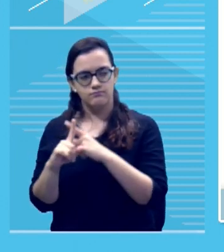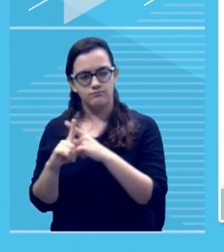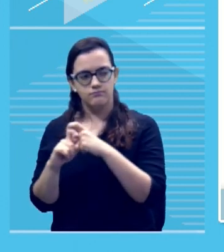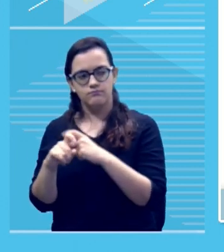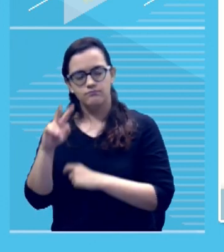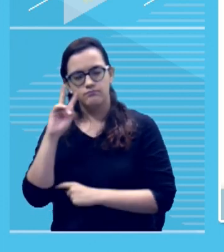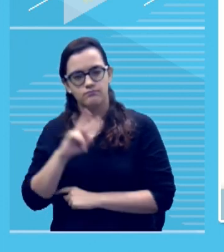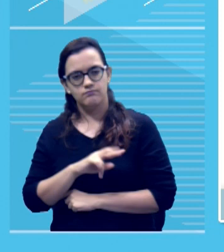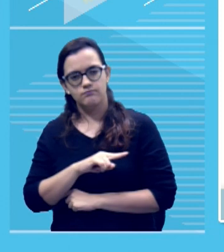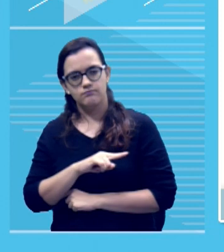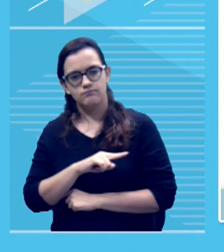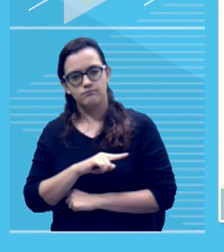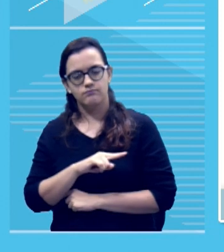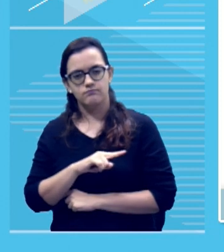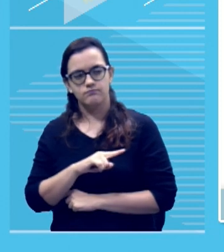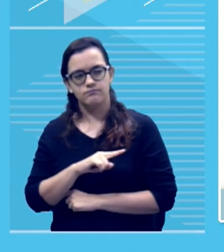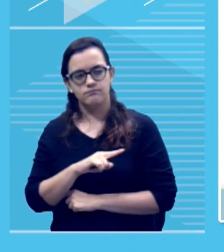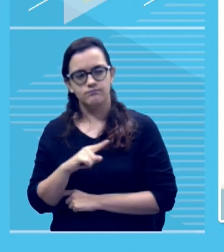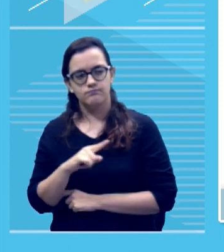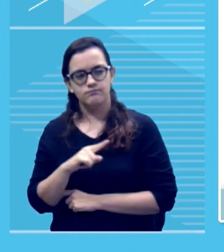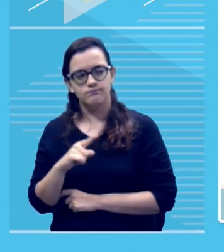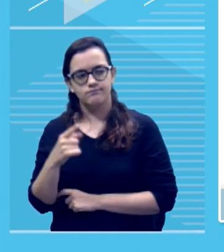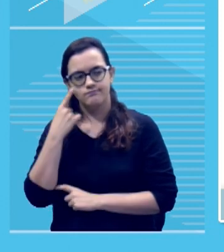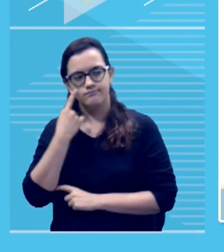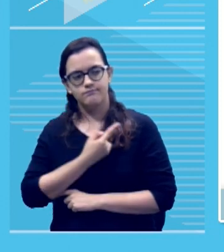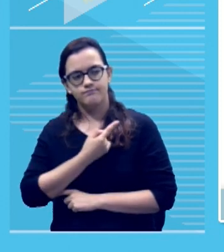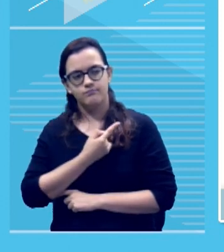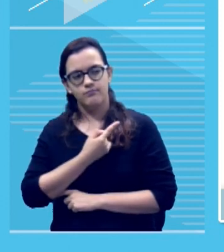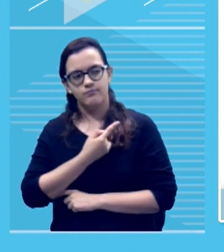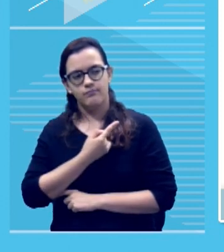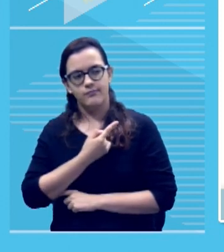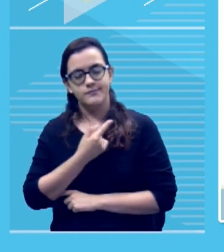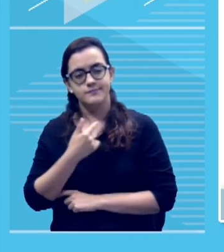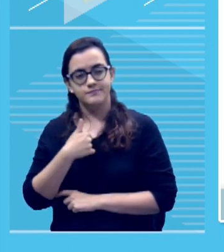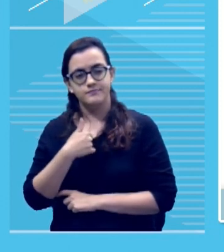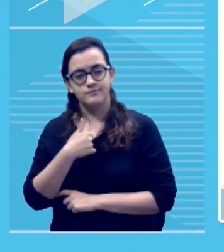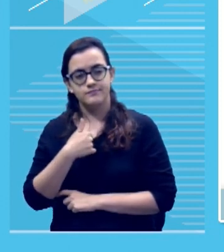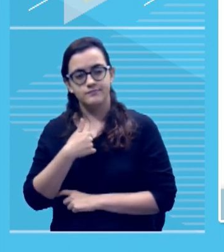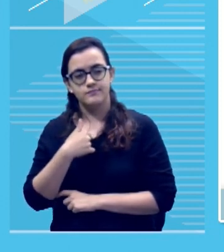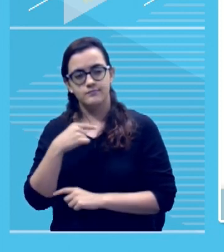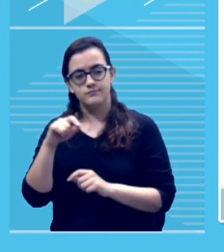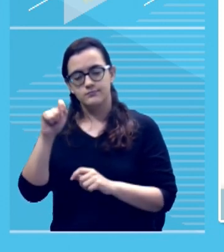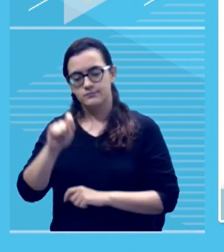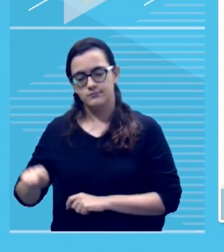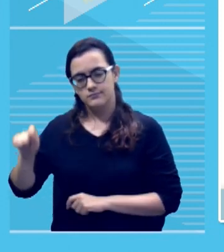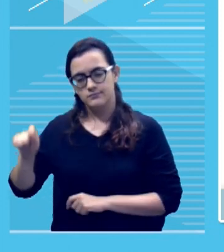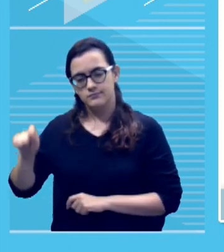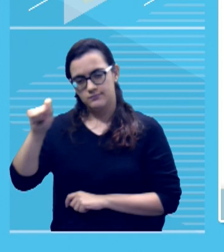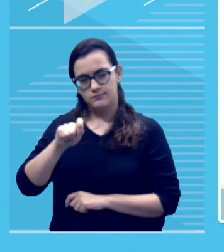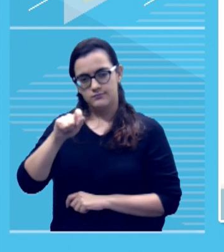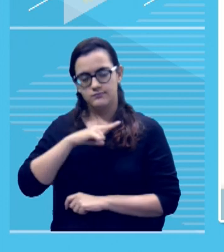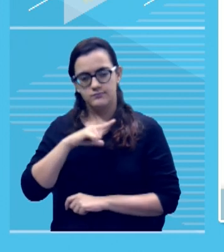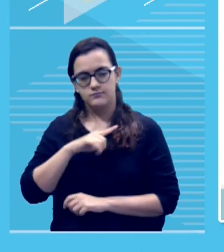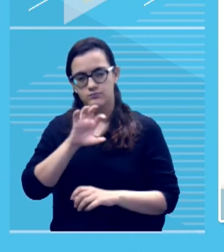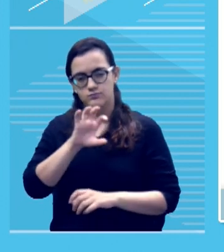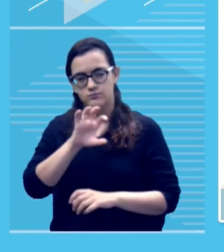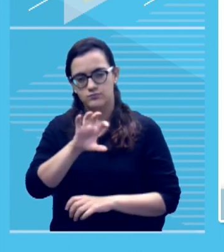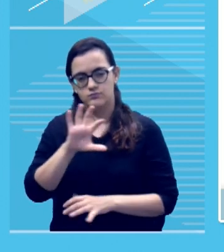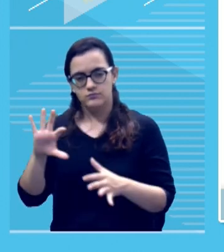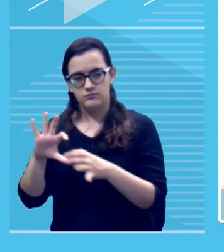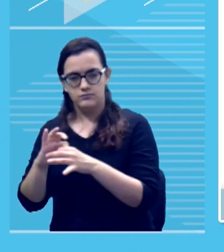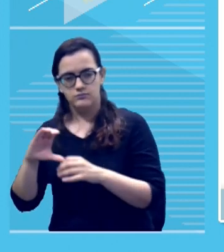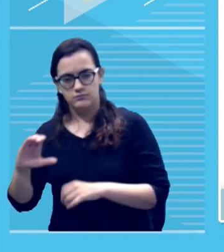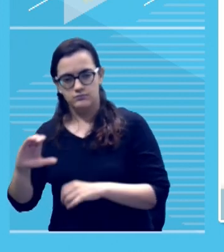assimétrico. Tá? Por quê? Observe, eu vou circular os ligantes dele. Ó. Aqui é um